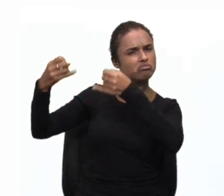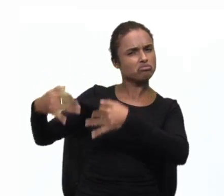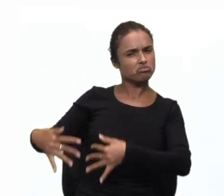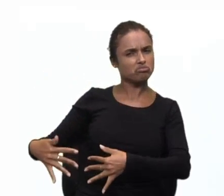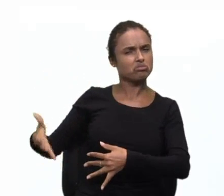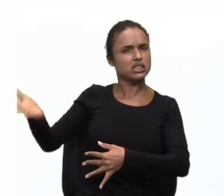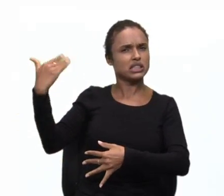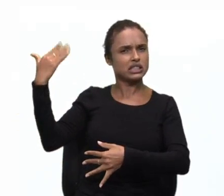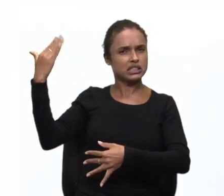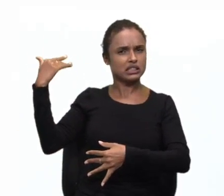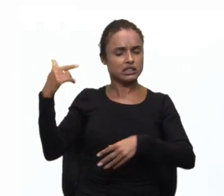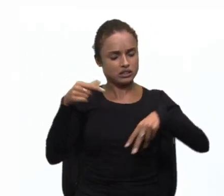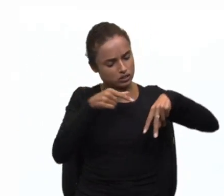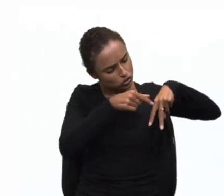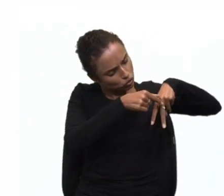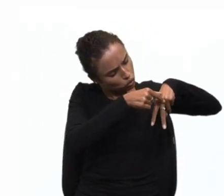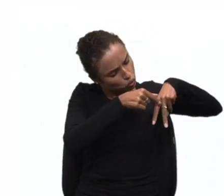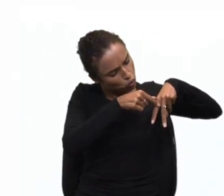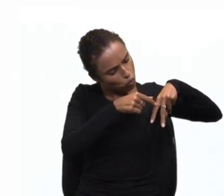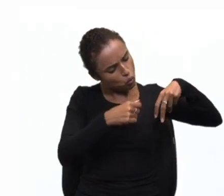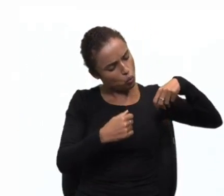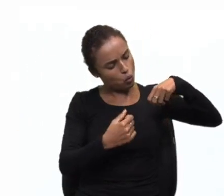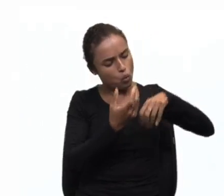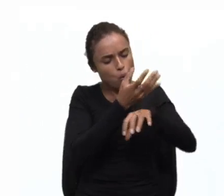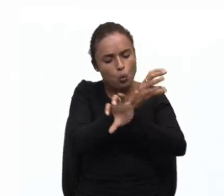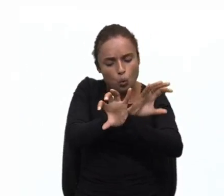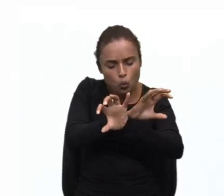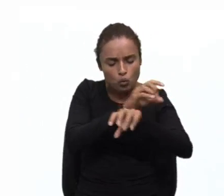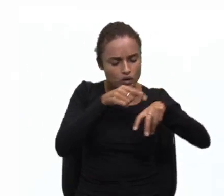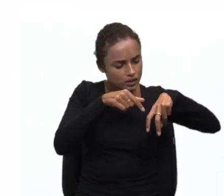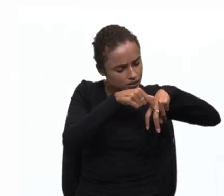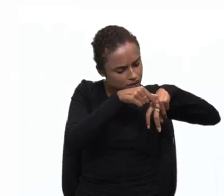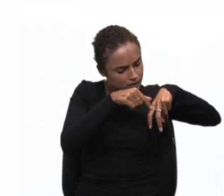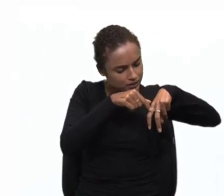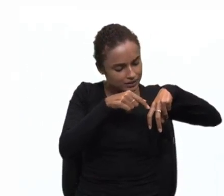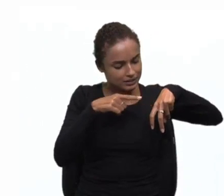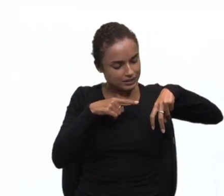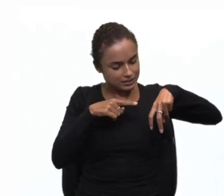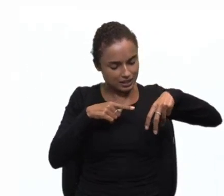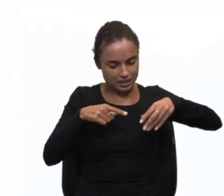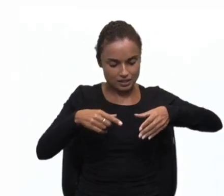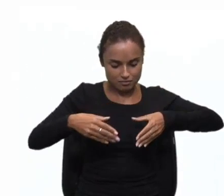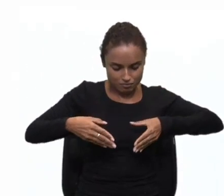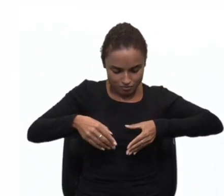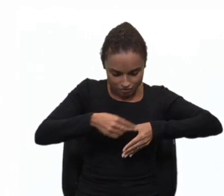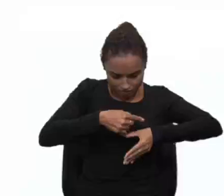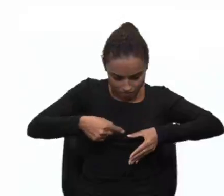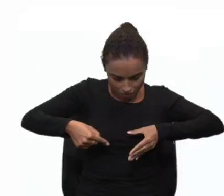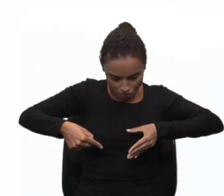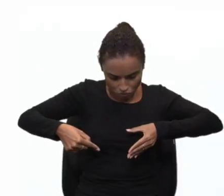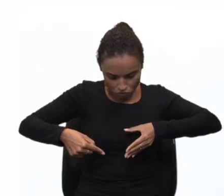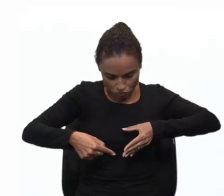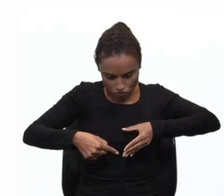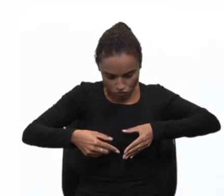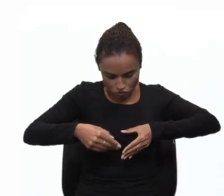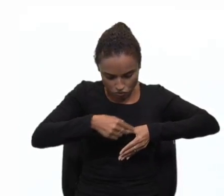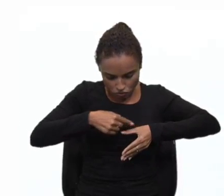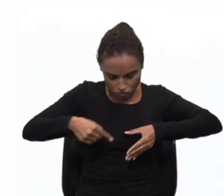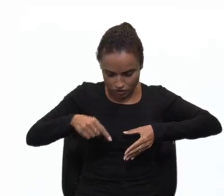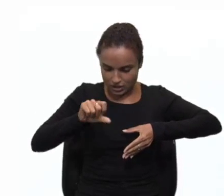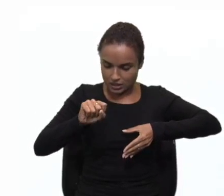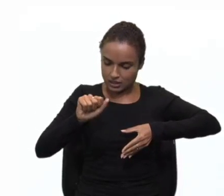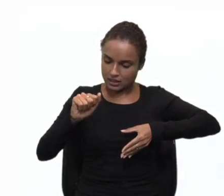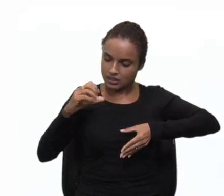Os ossos do quadril são os componentes. Nós temos a articulação sacroiliaca, que você vê um pouco da articulação